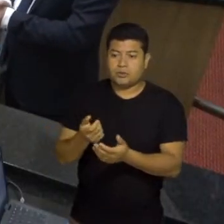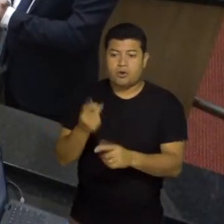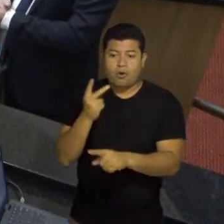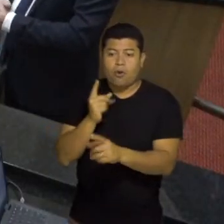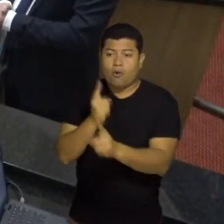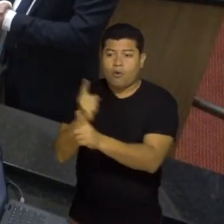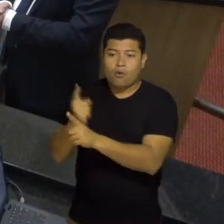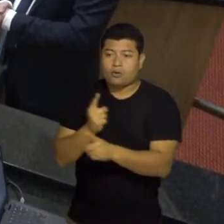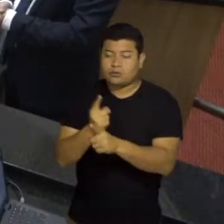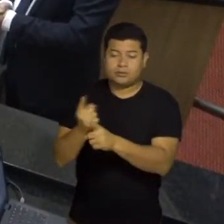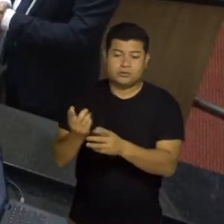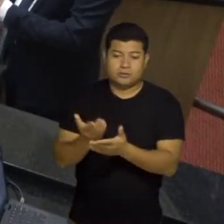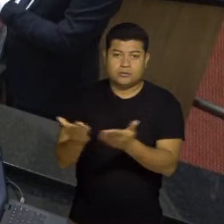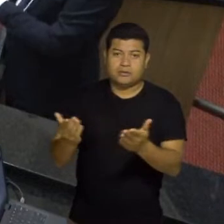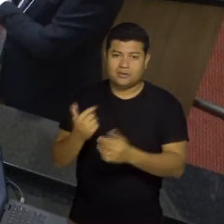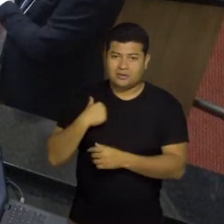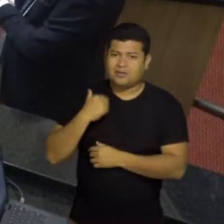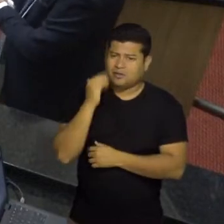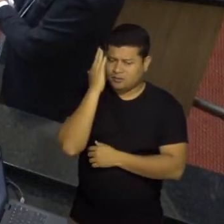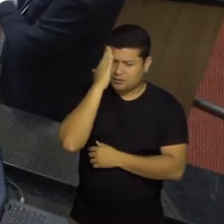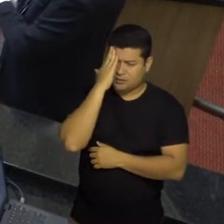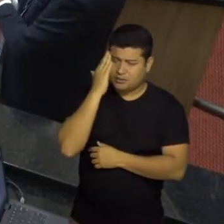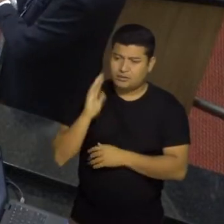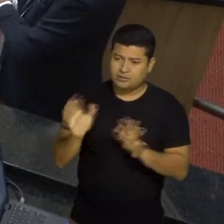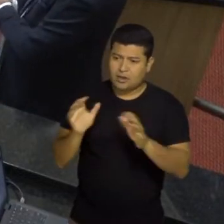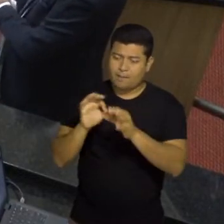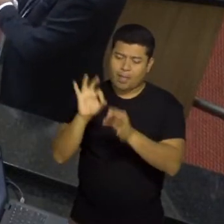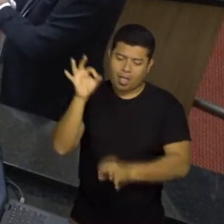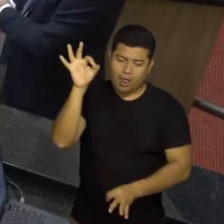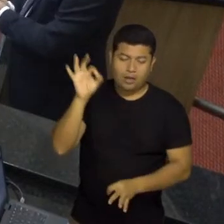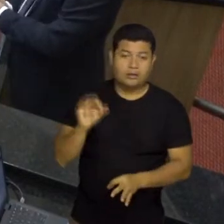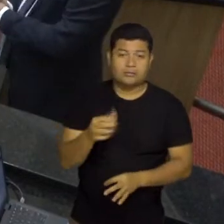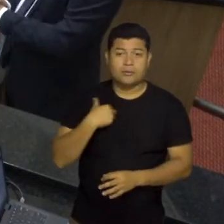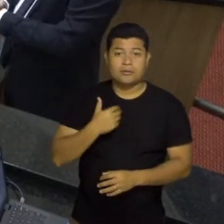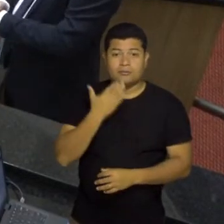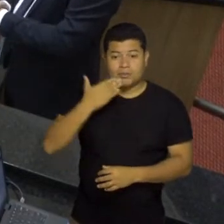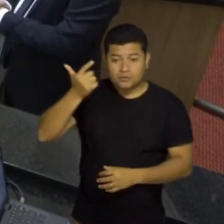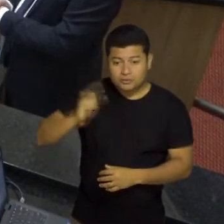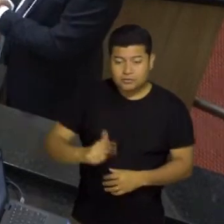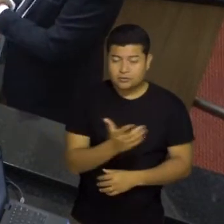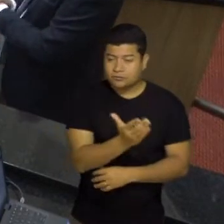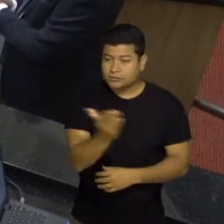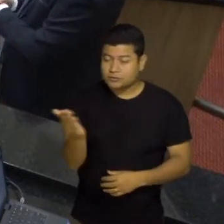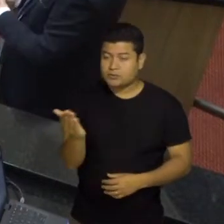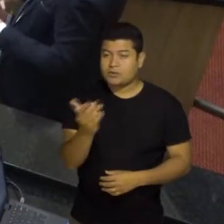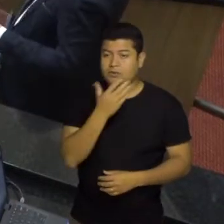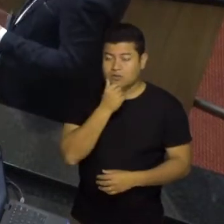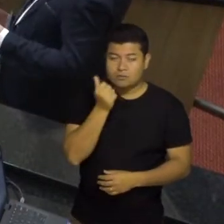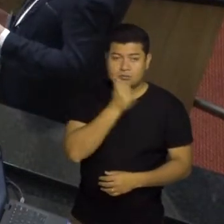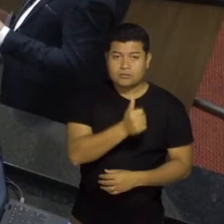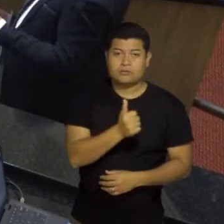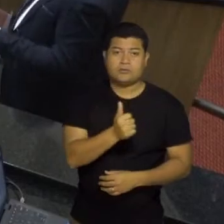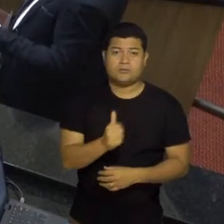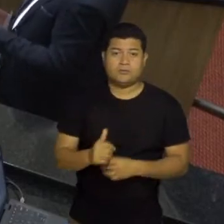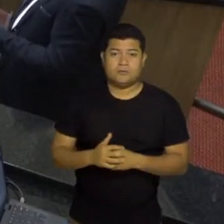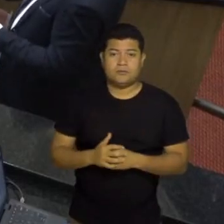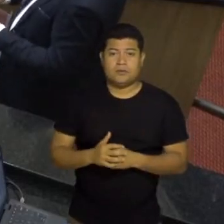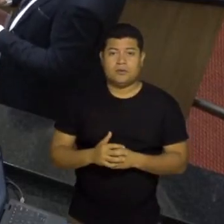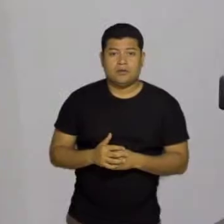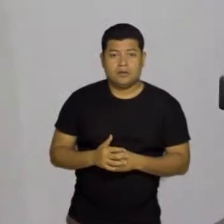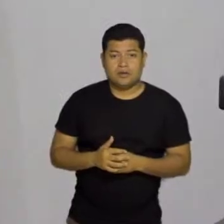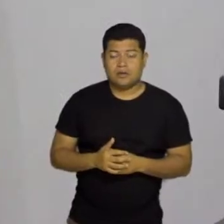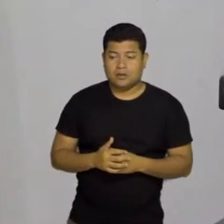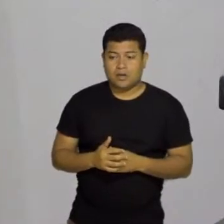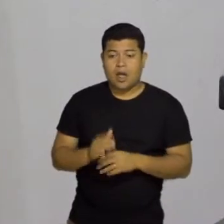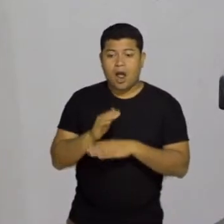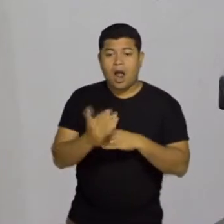presidente, que já exagerei, mas reforço o pedido a todos os senhores e senhoras que estão aqui de convencer os